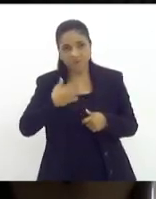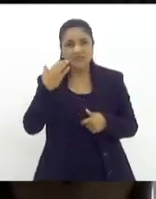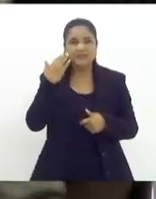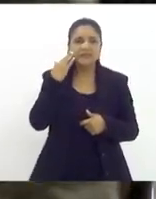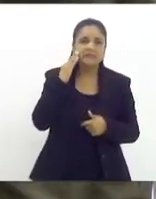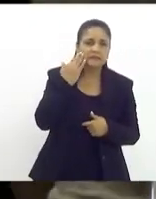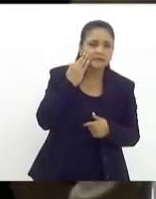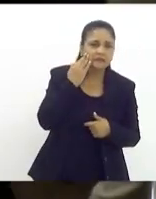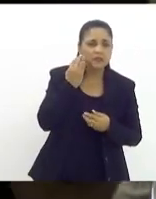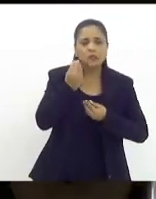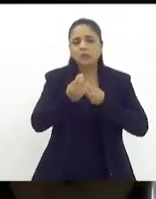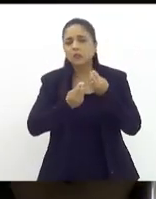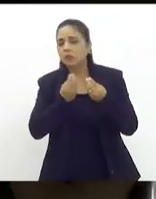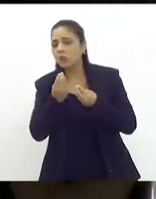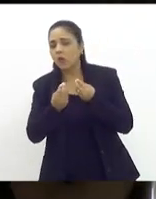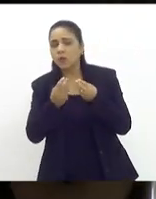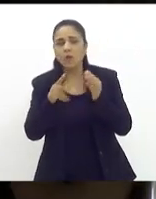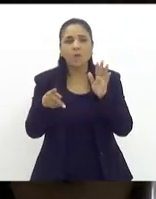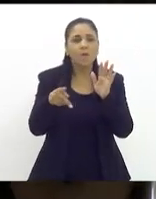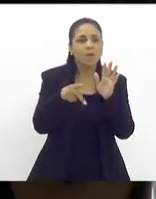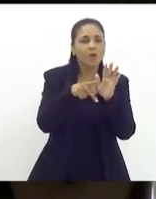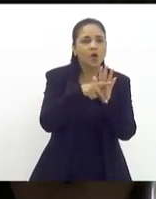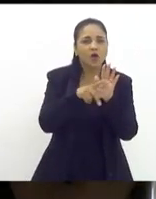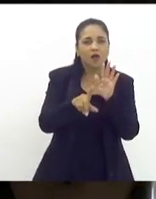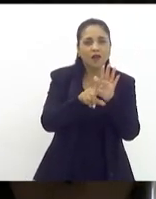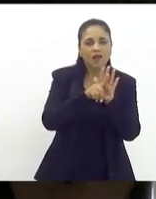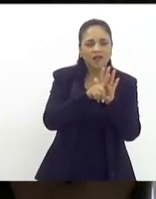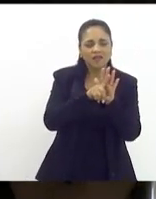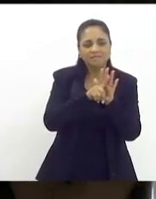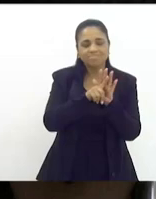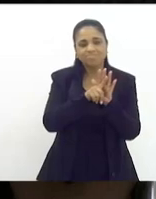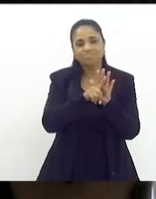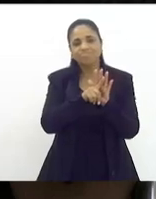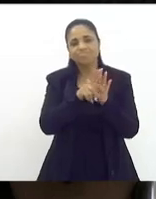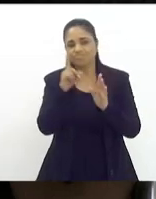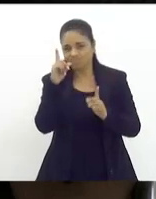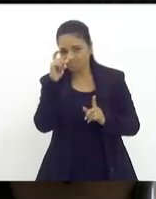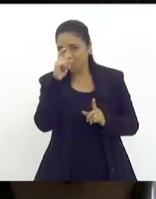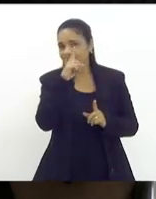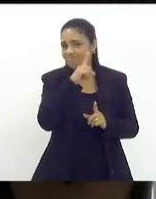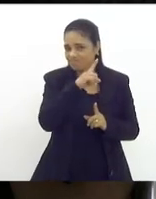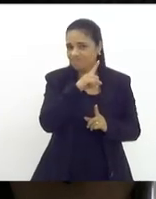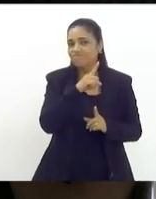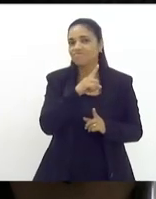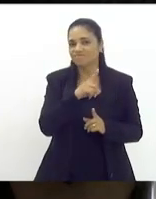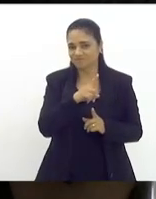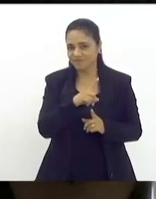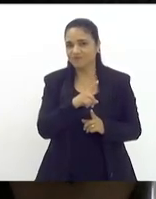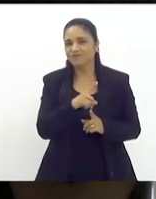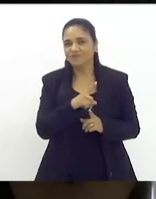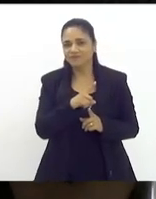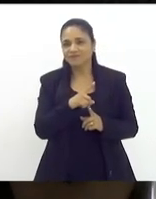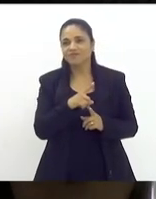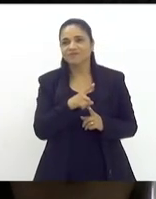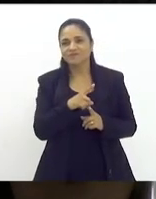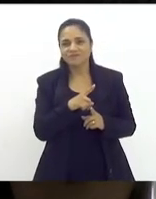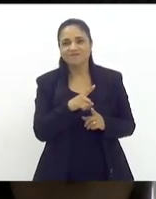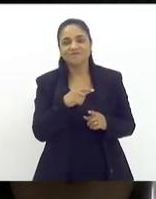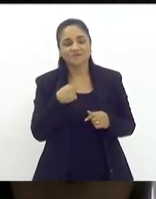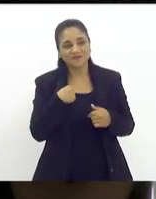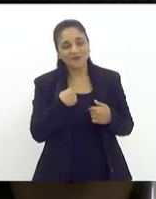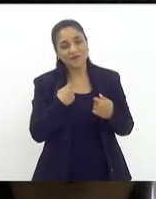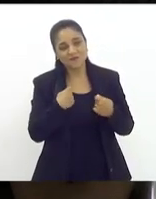entender melhor esse projeto, que é muito inusitado. Pretende muito que o agressor de